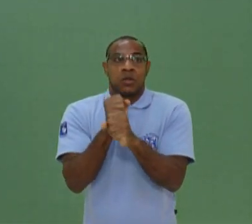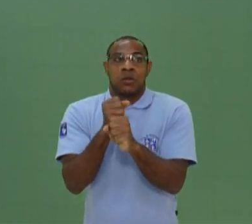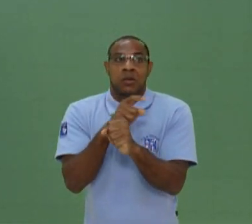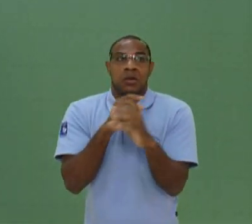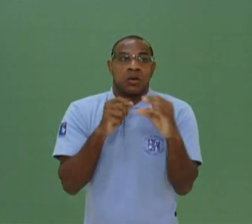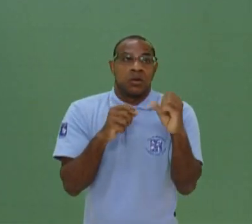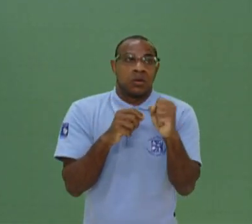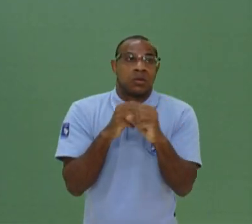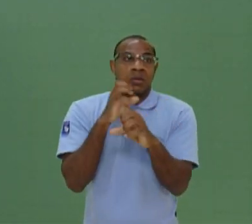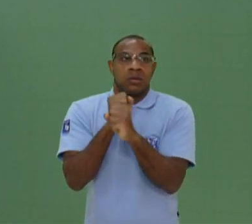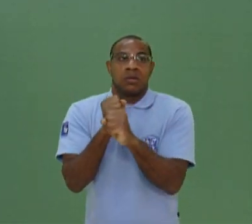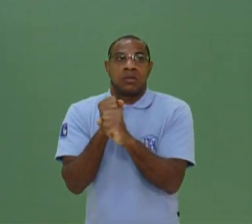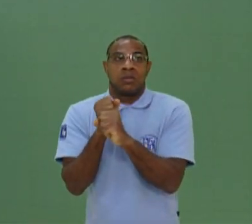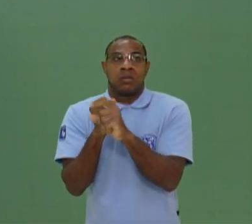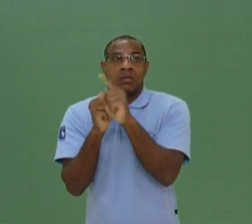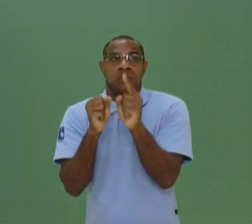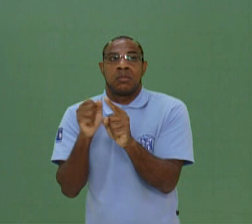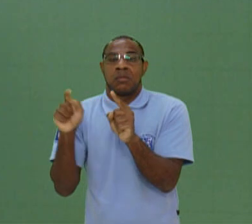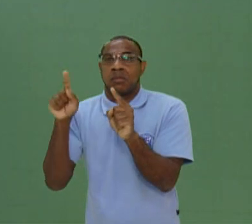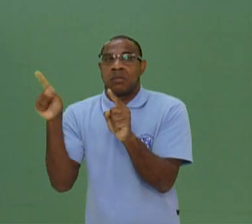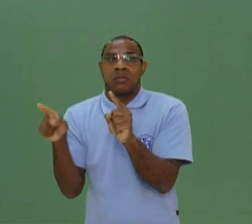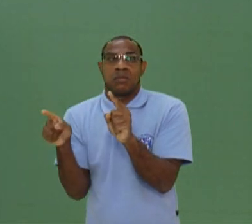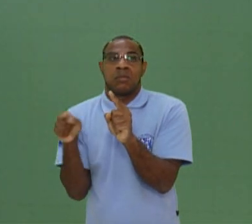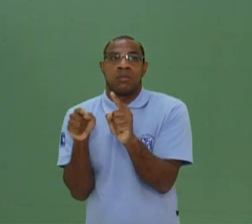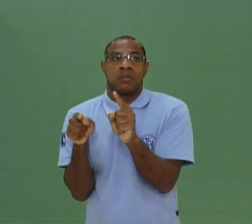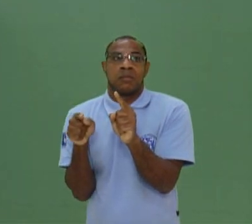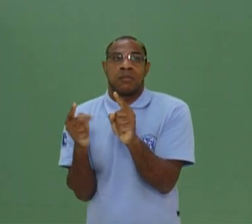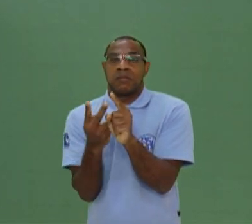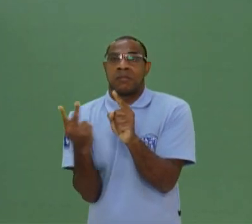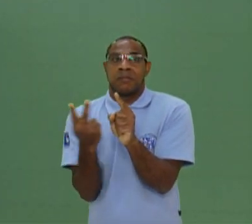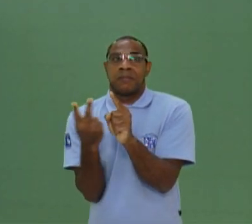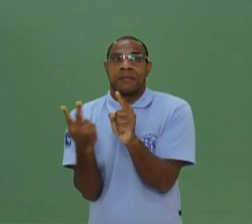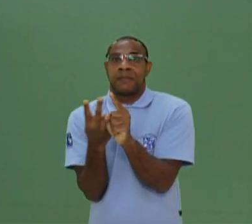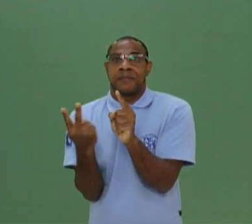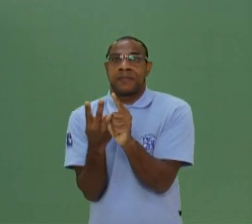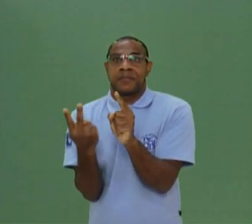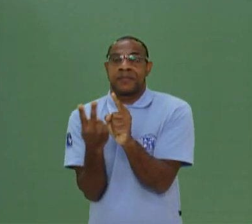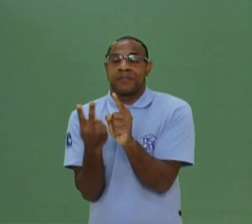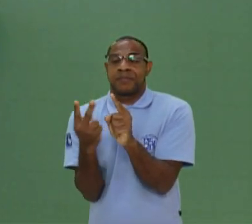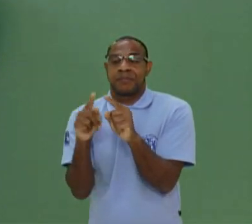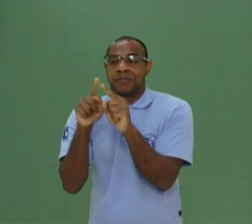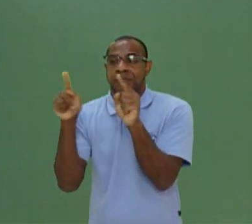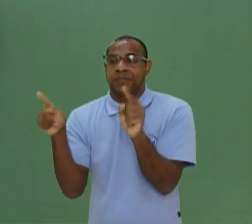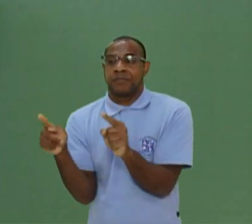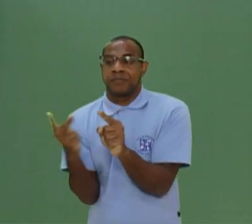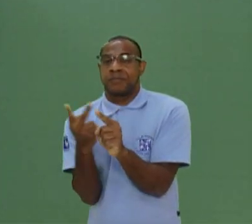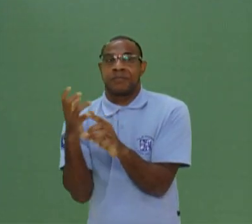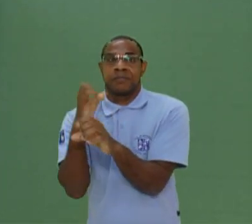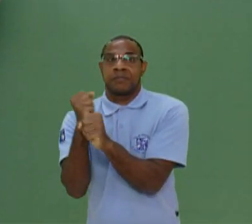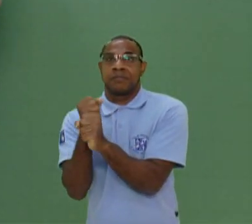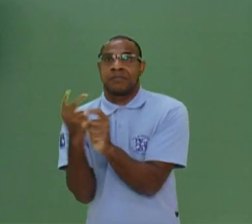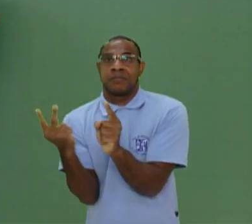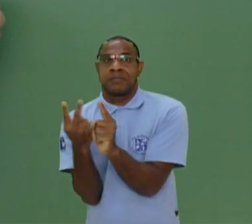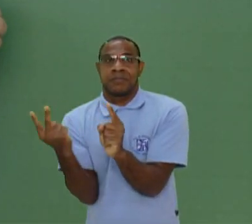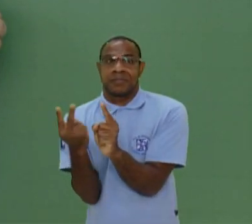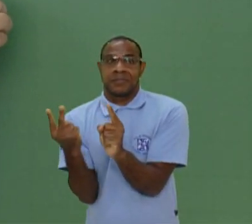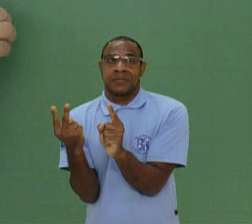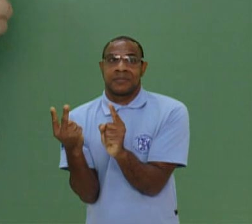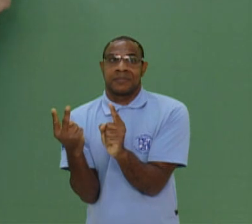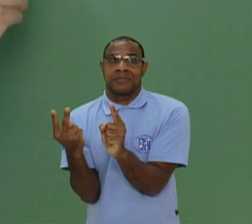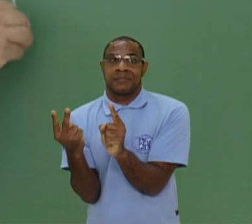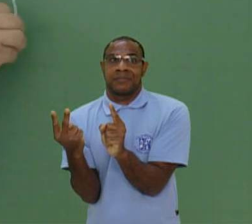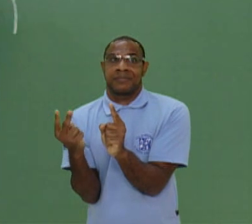somatória desses ângulos. Professor, como isso é possível? Dá aqui para a gente tentar falar de